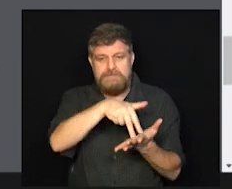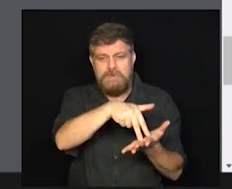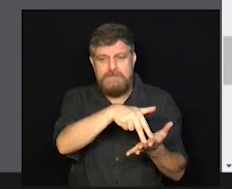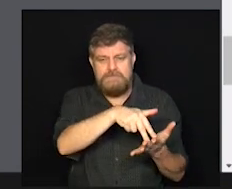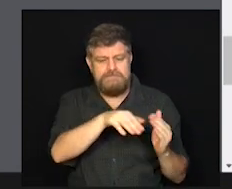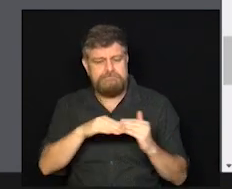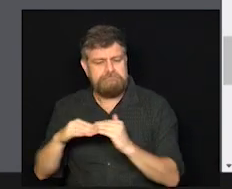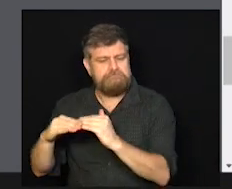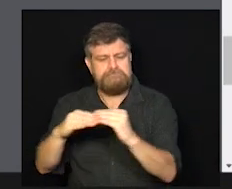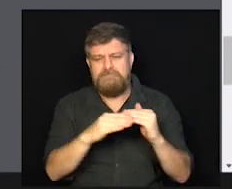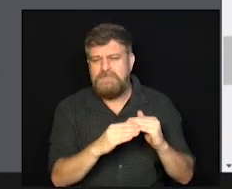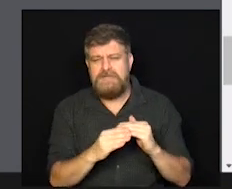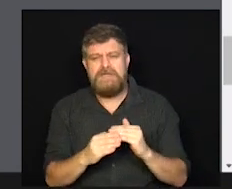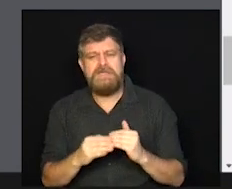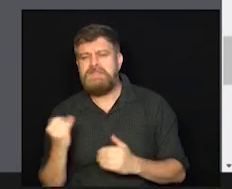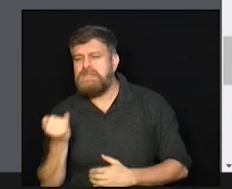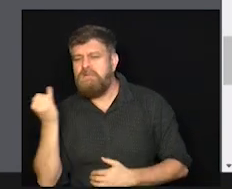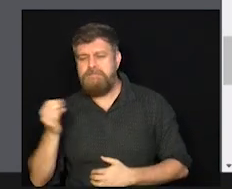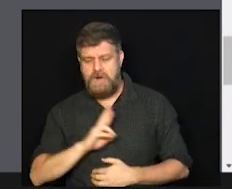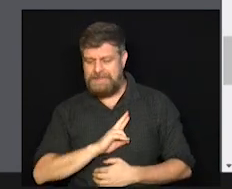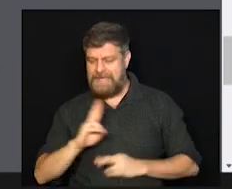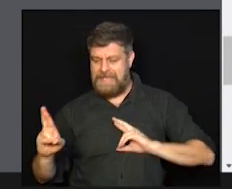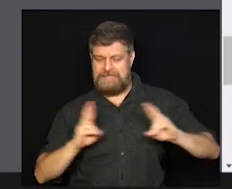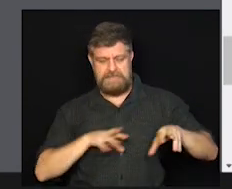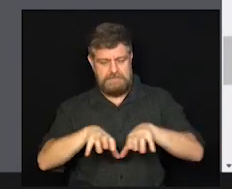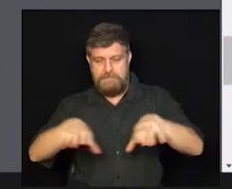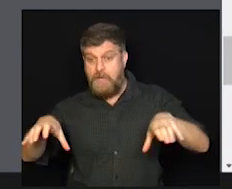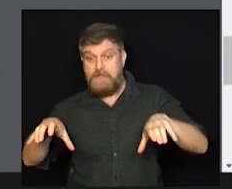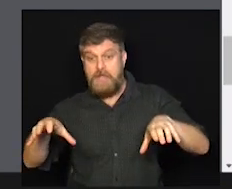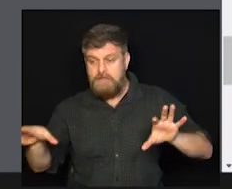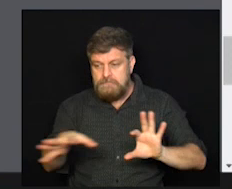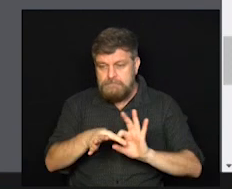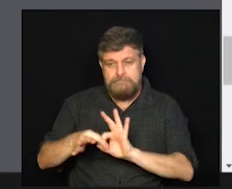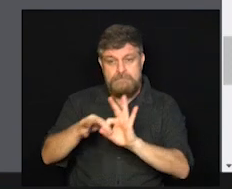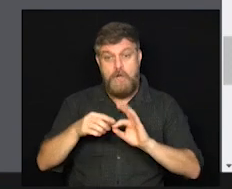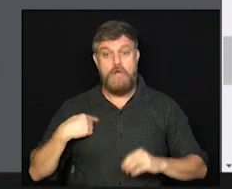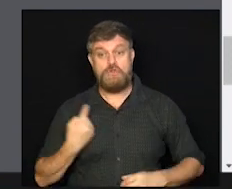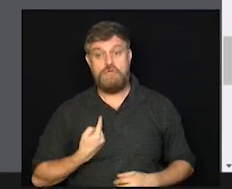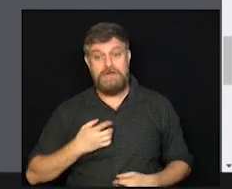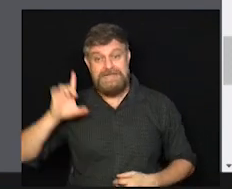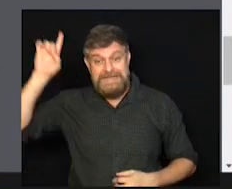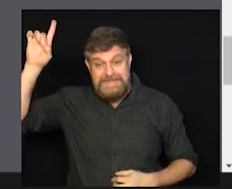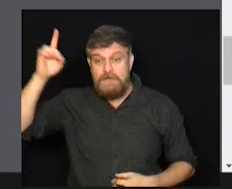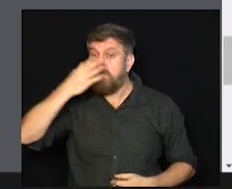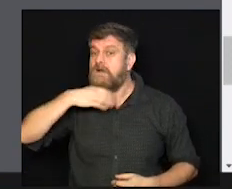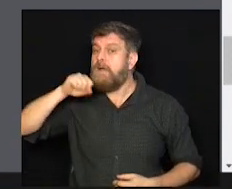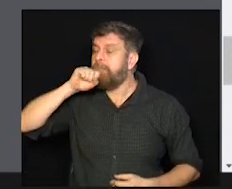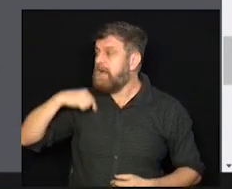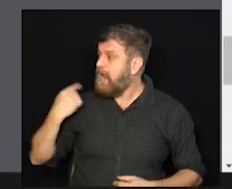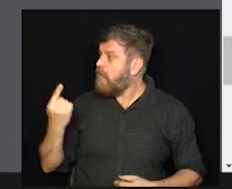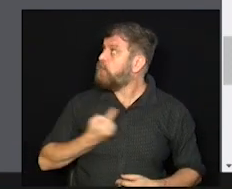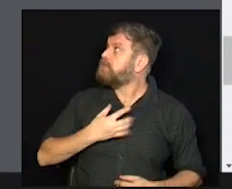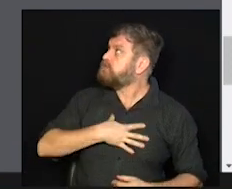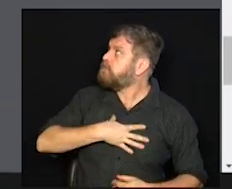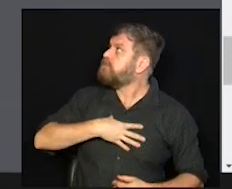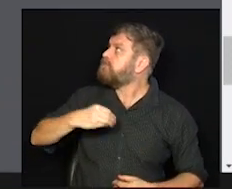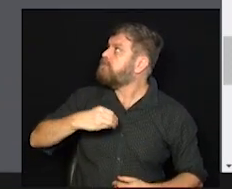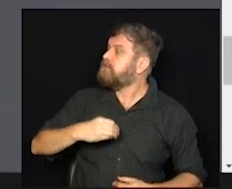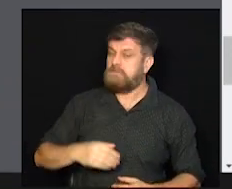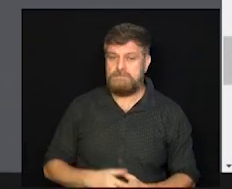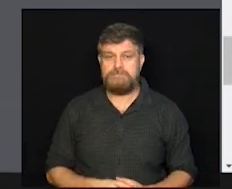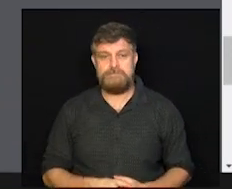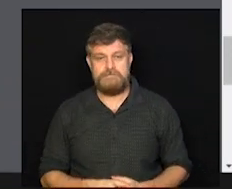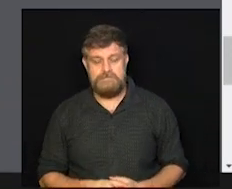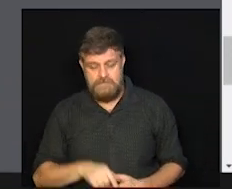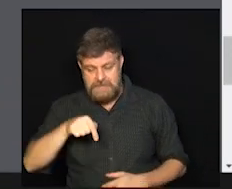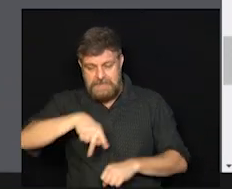do credo religioso, são filhos e filhas de Deus. Agora, no nosso país, eu